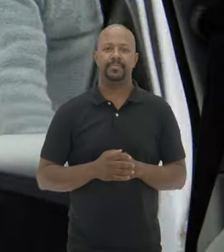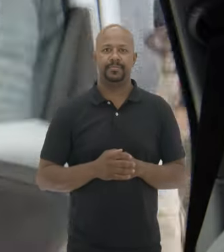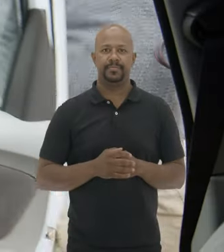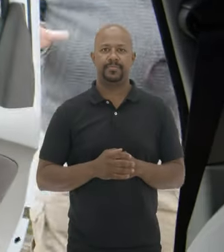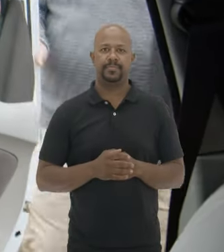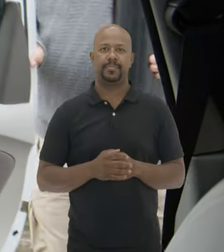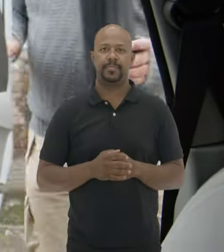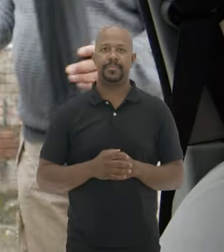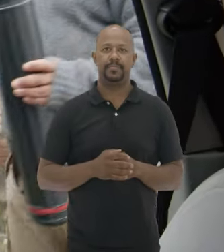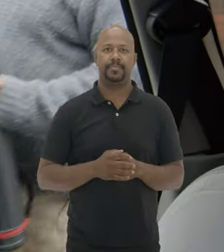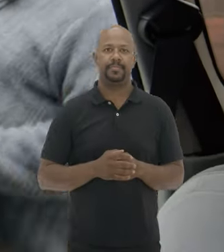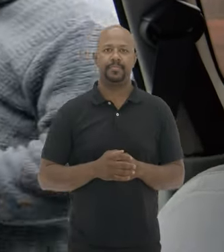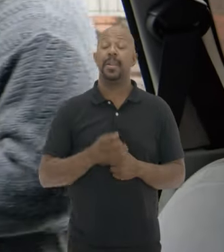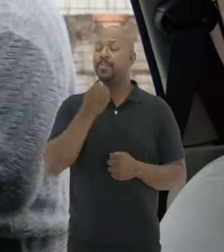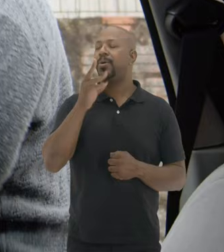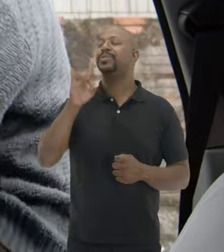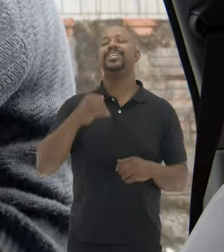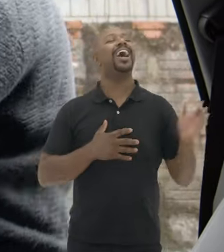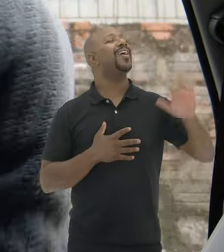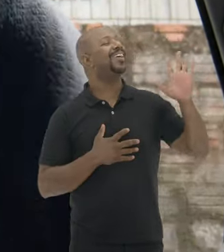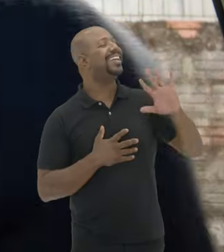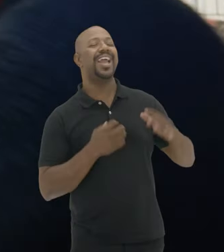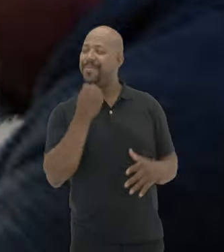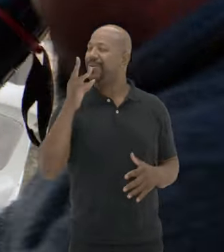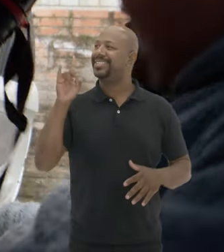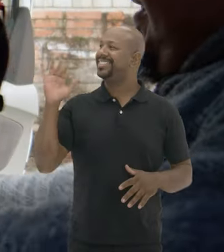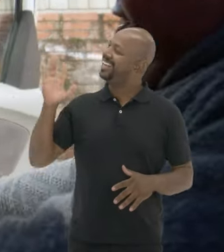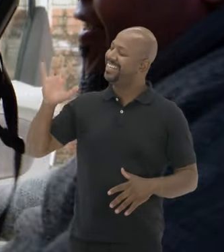entra pela porta do banco traseiro Bom dia